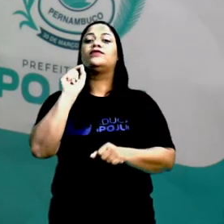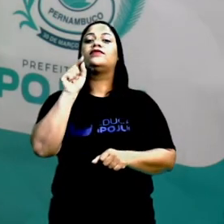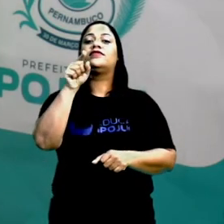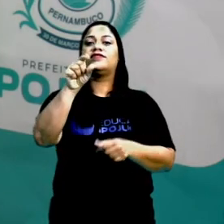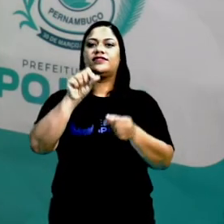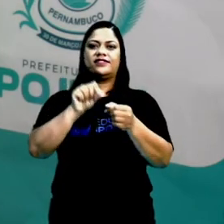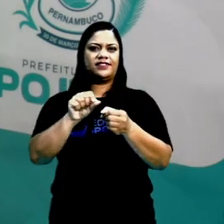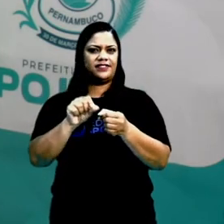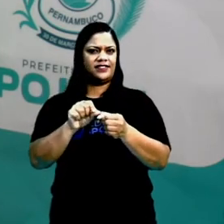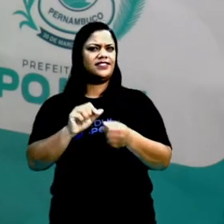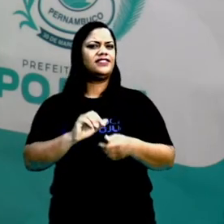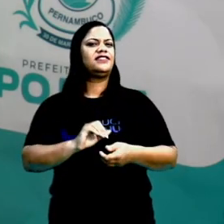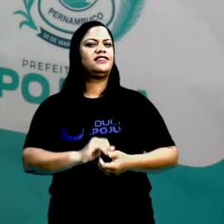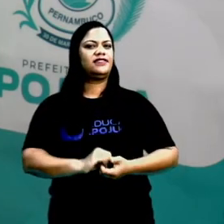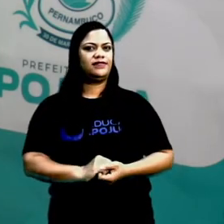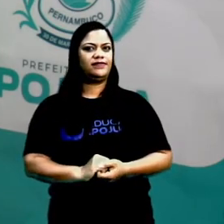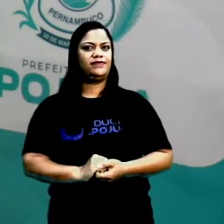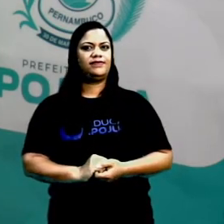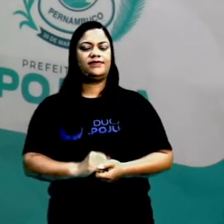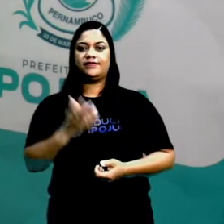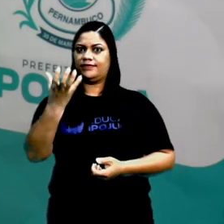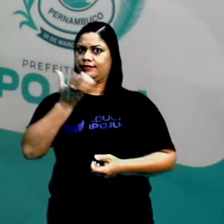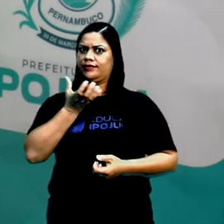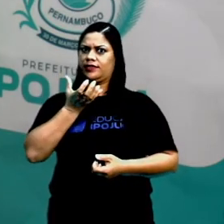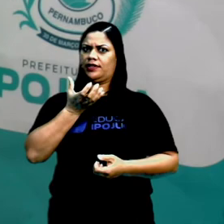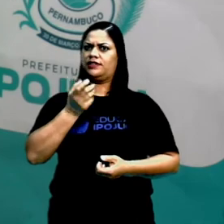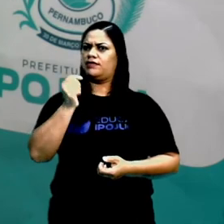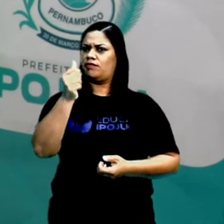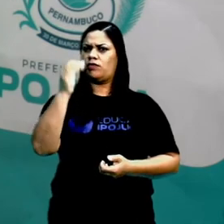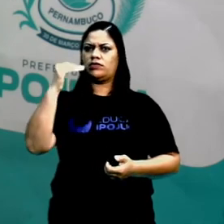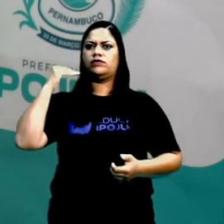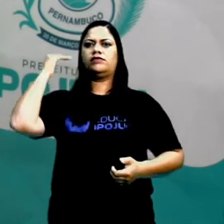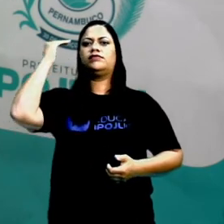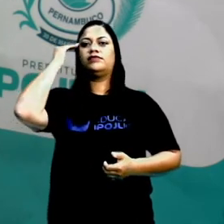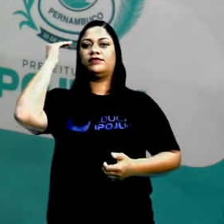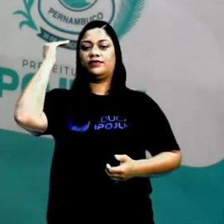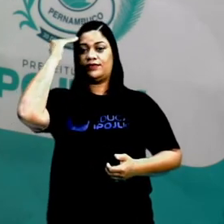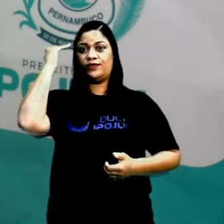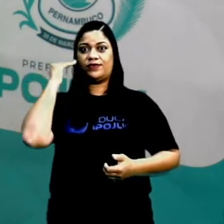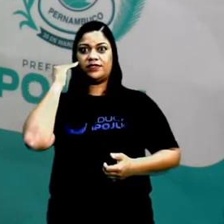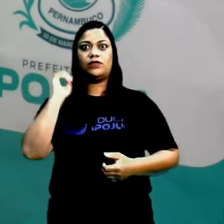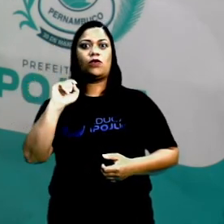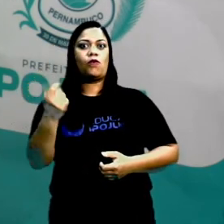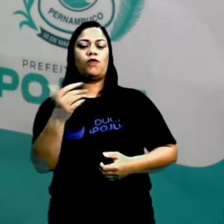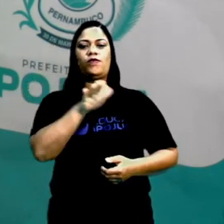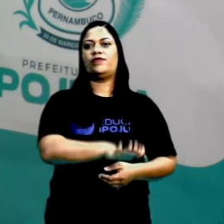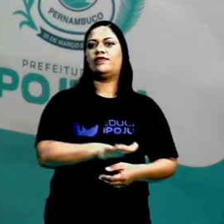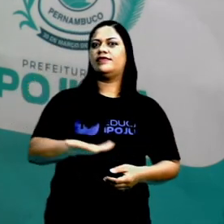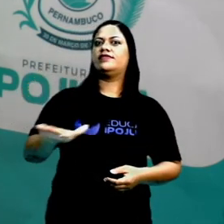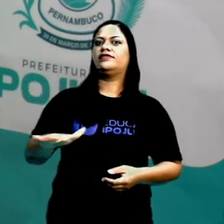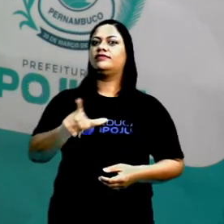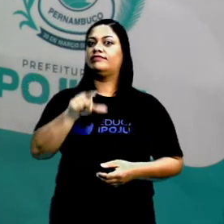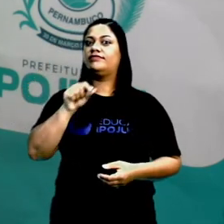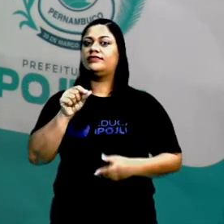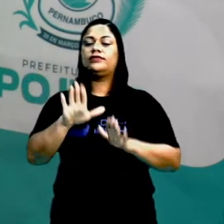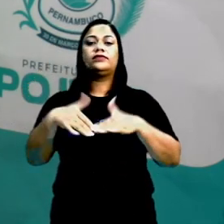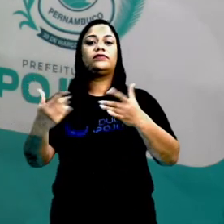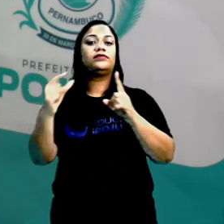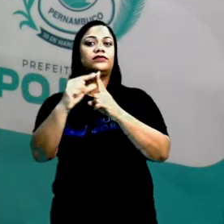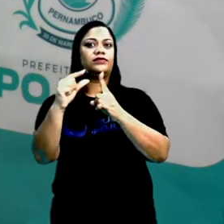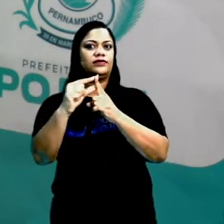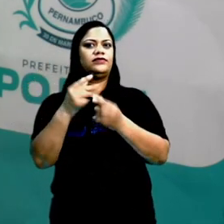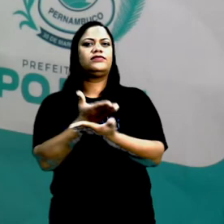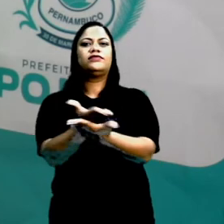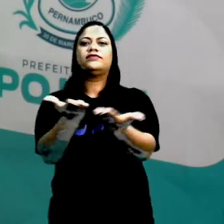iria argumentar? Você quer ser um pré-adolescente ou você quer ser criança? Quais são as suas palavras que você iria